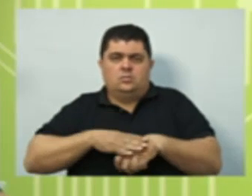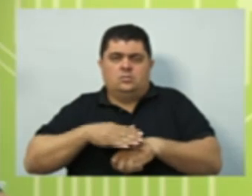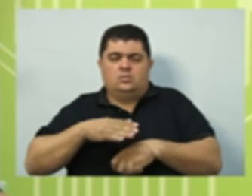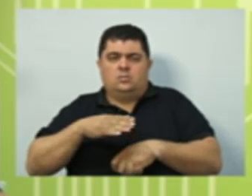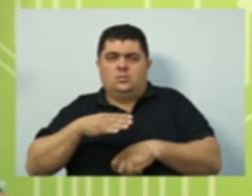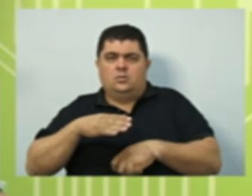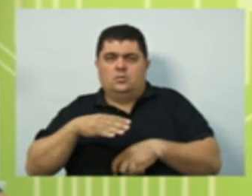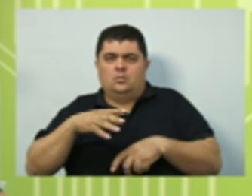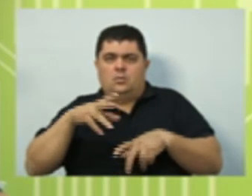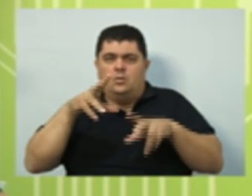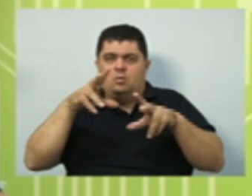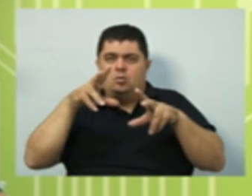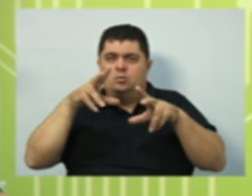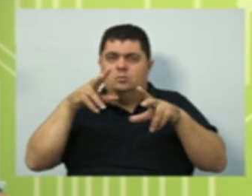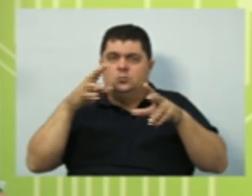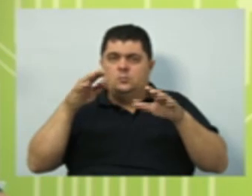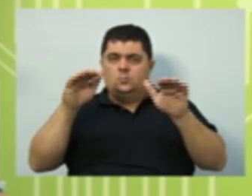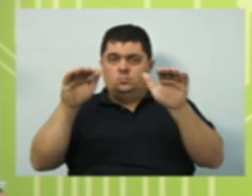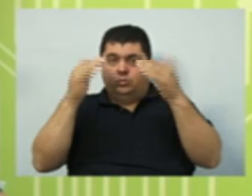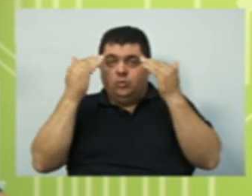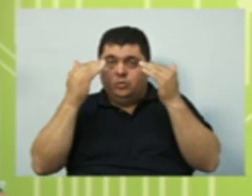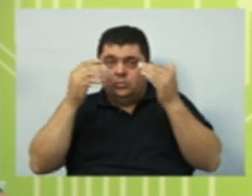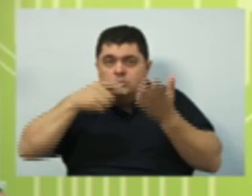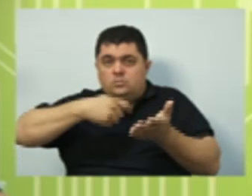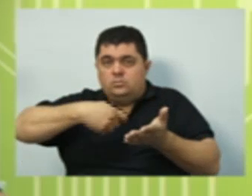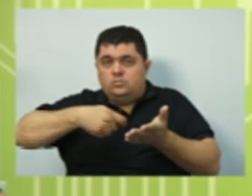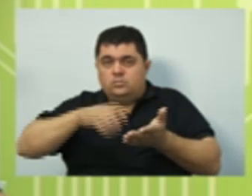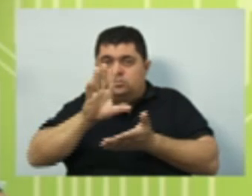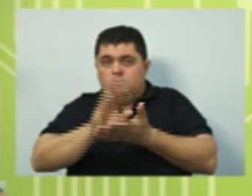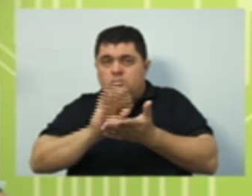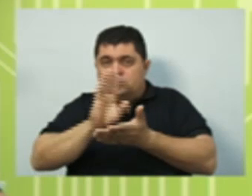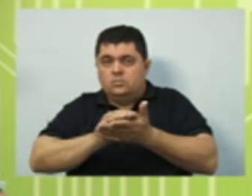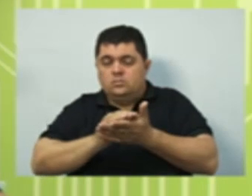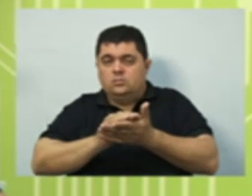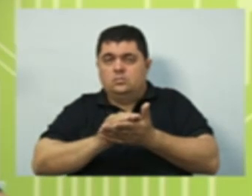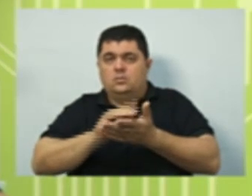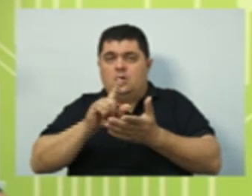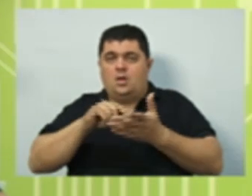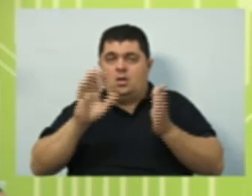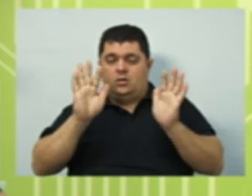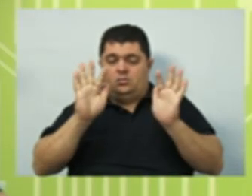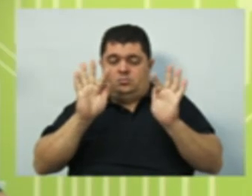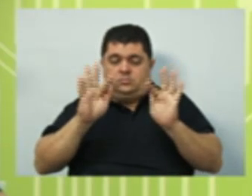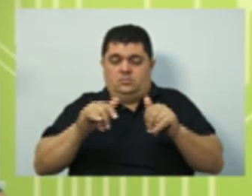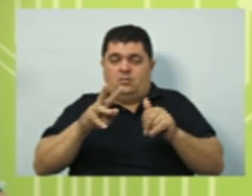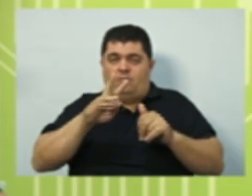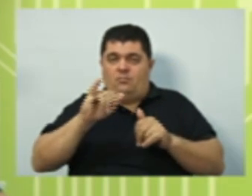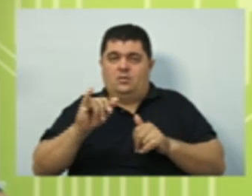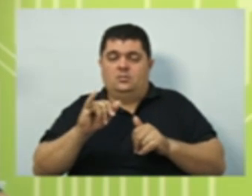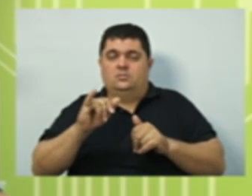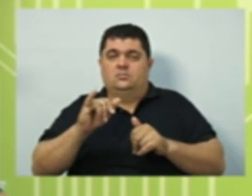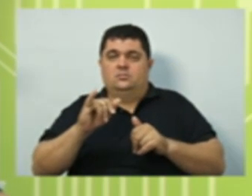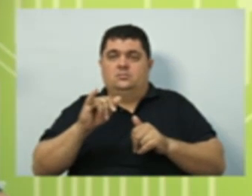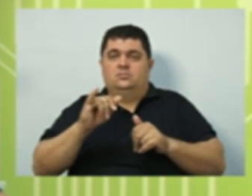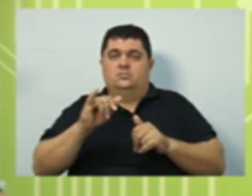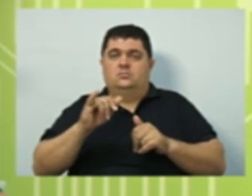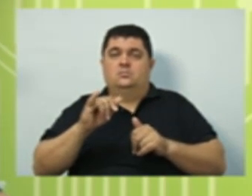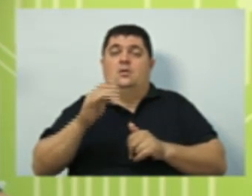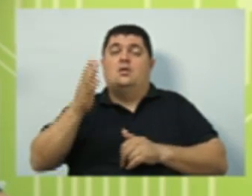nunca, não pisque, faça anotação, porque esta é a conclusão onde você vai fazer assim,